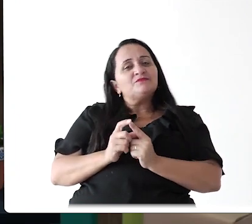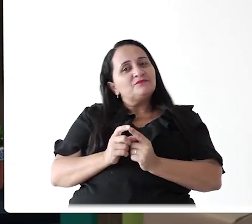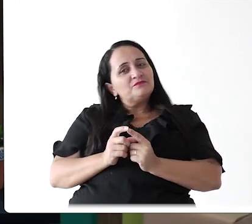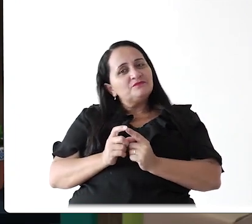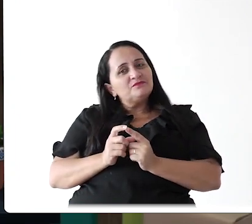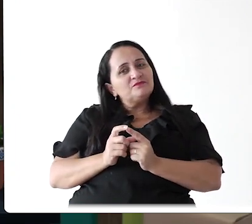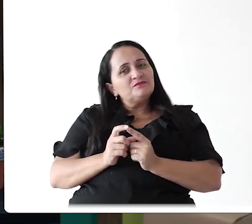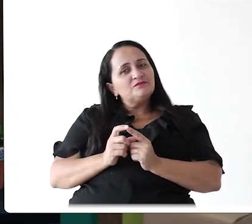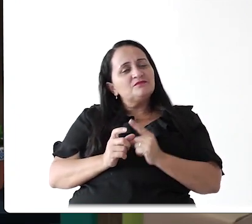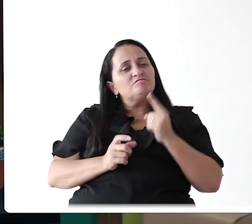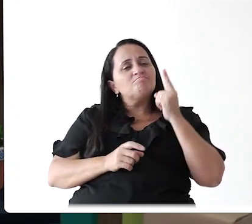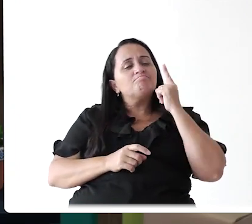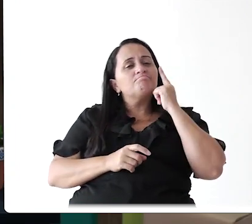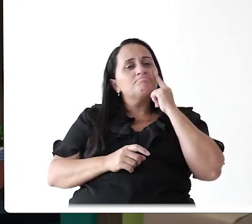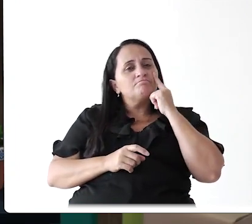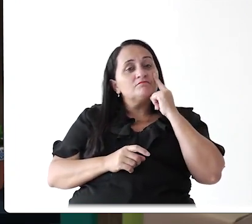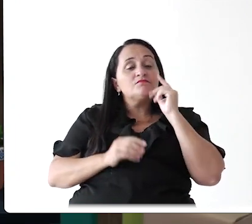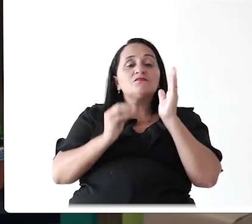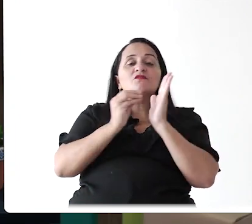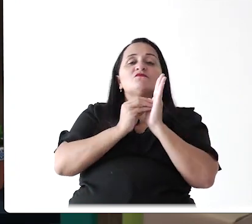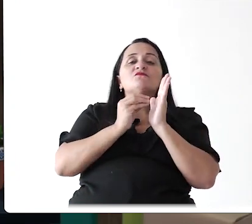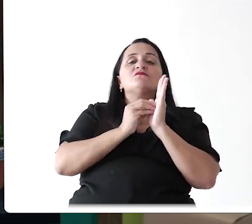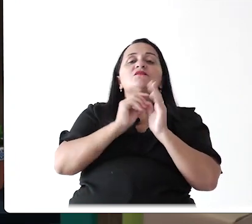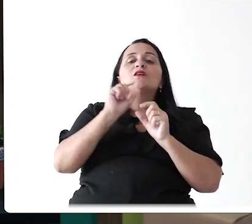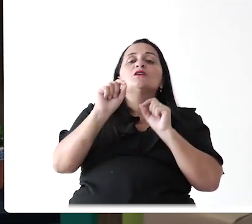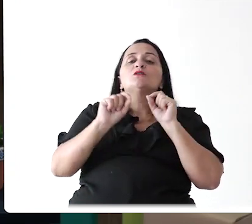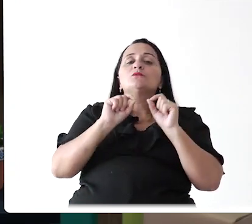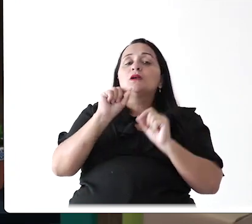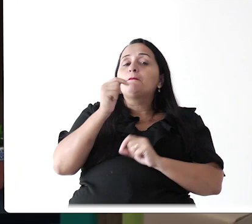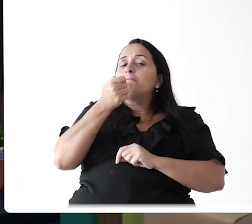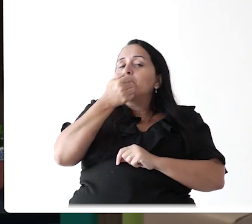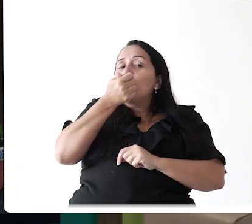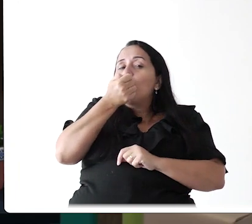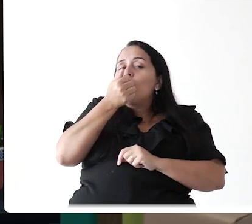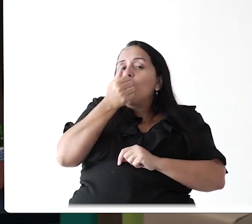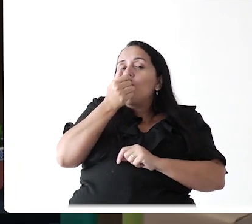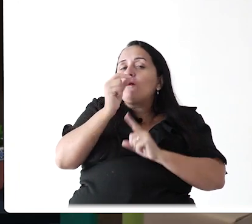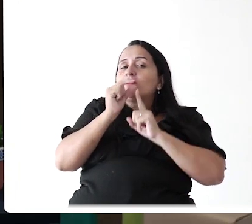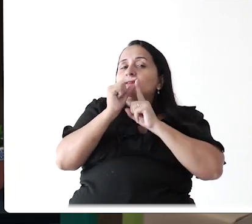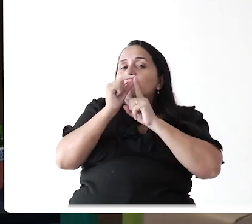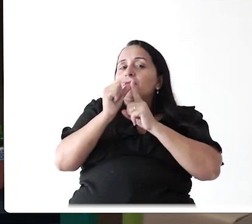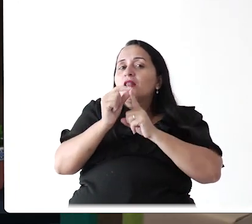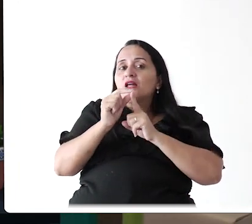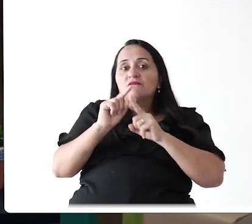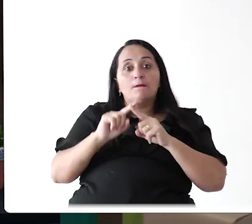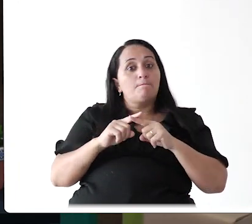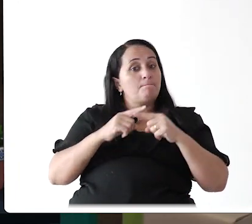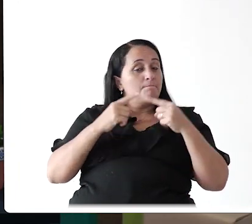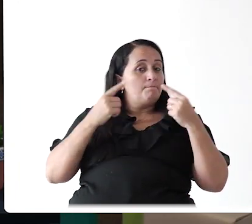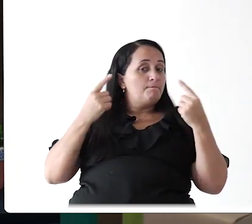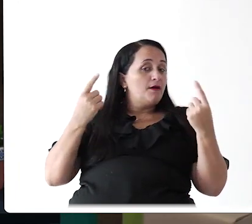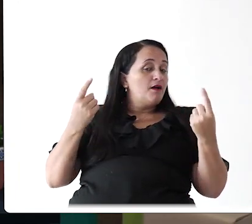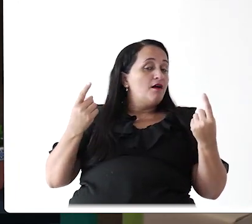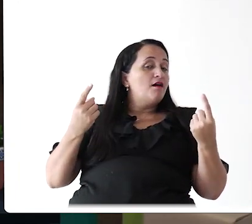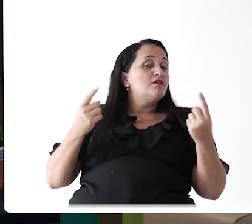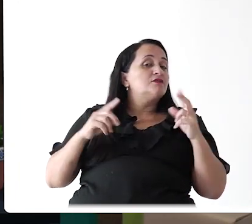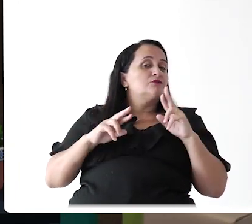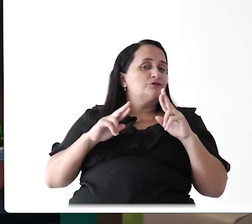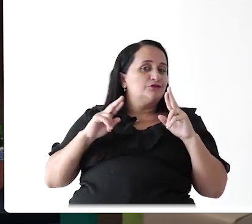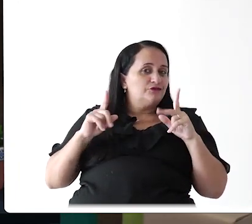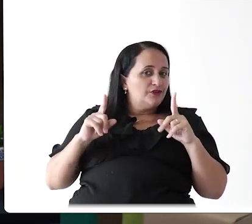falta dessas peças que são poucas, mas fizeram grande